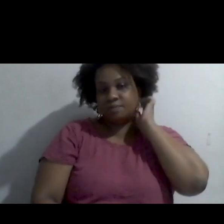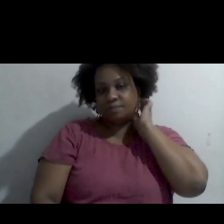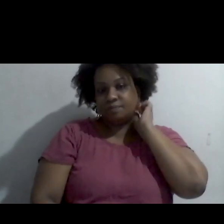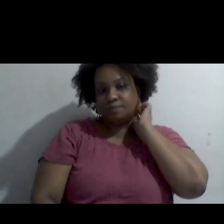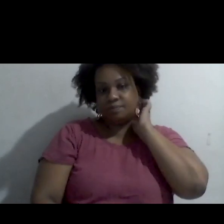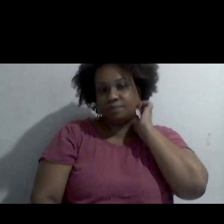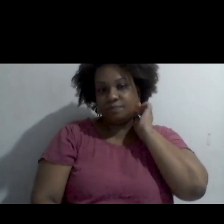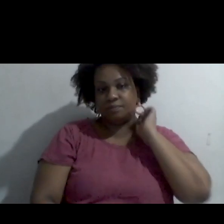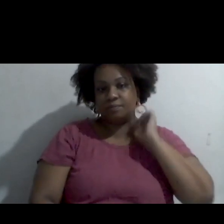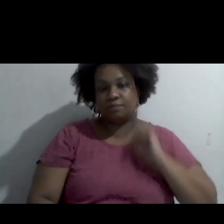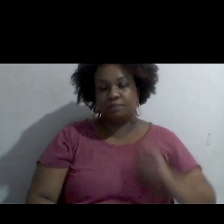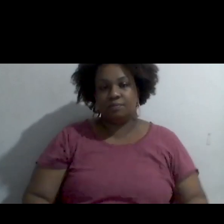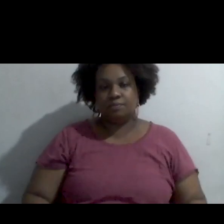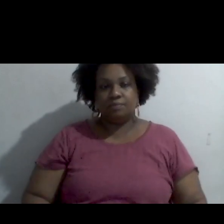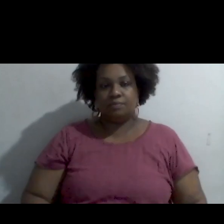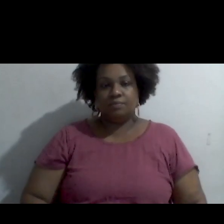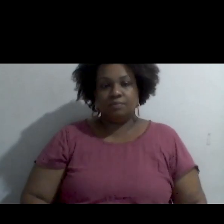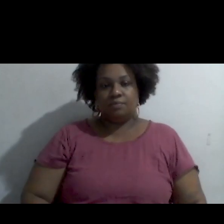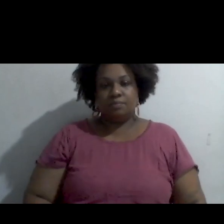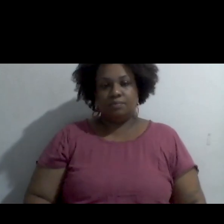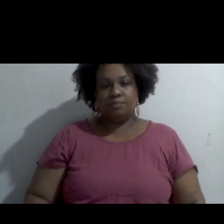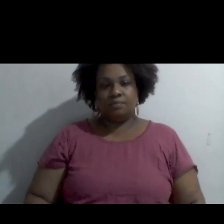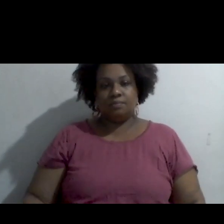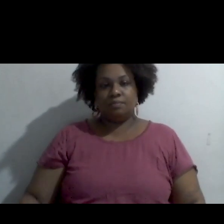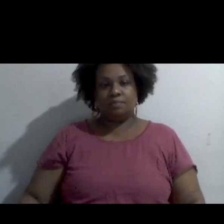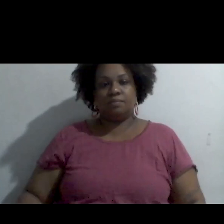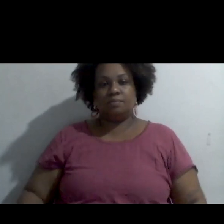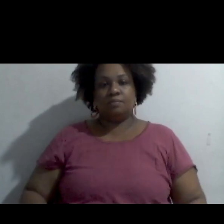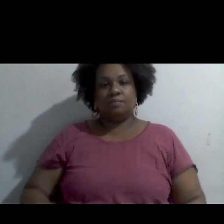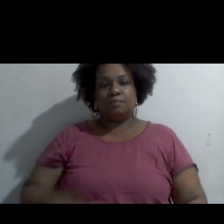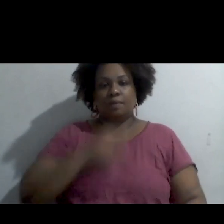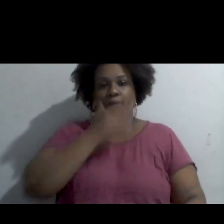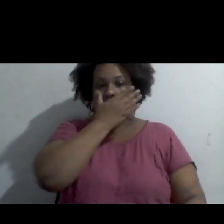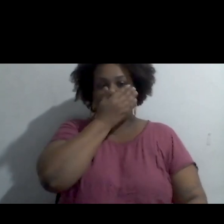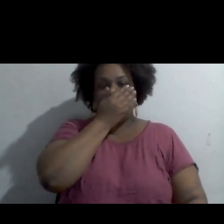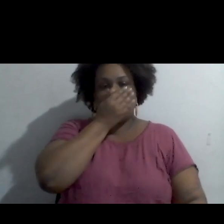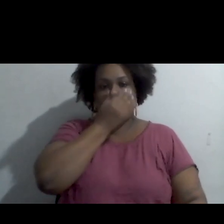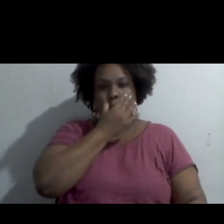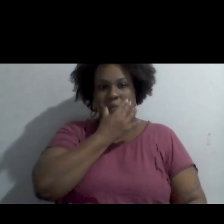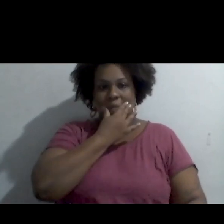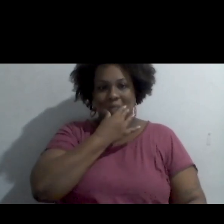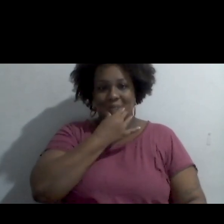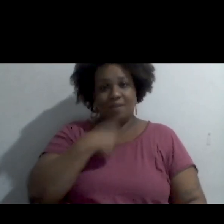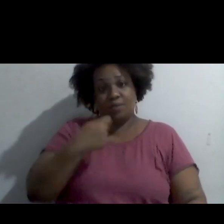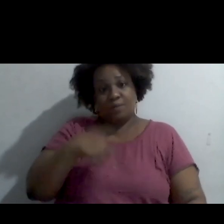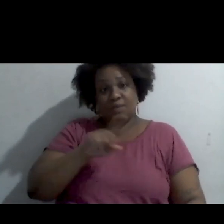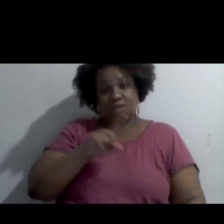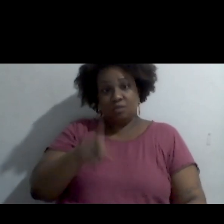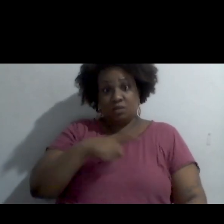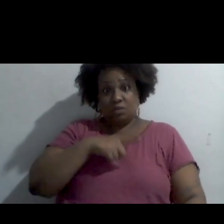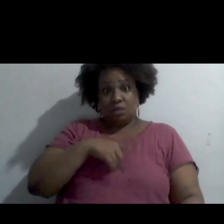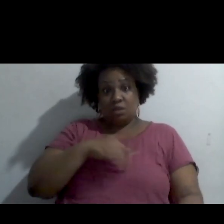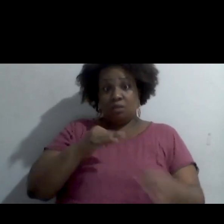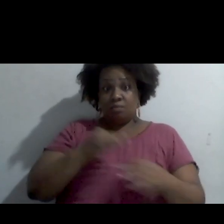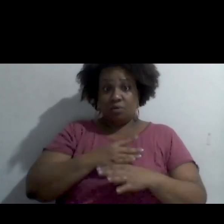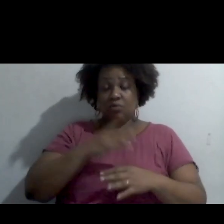nominal. Então, né, eu não preciso dizer tudo, porque já está aí. E a gente tem uma federação que nos